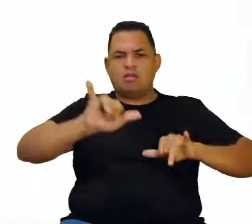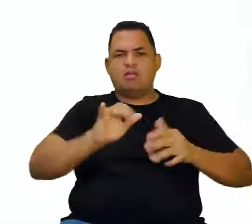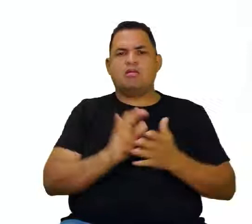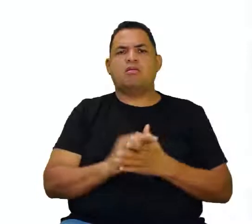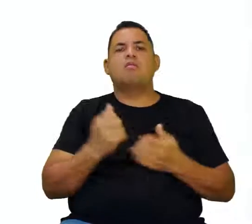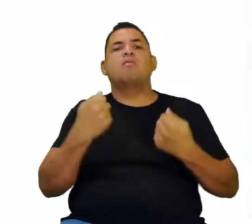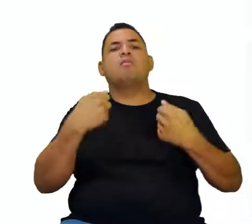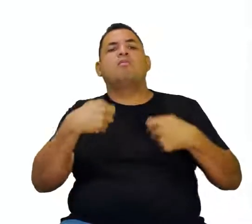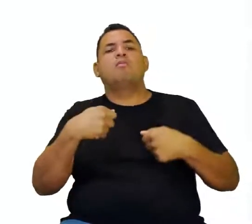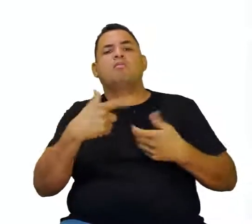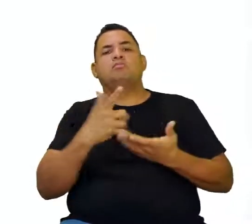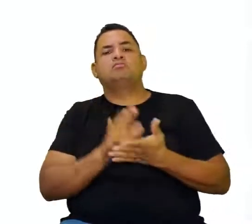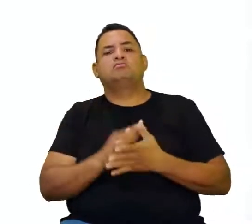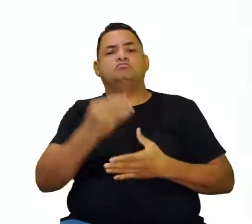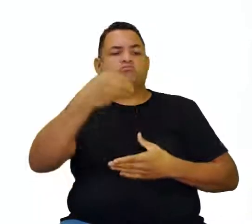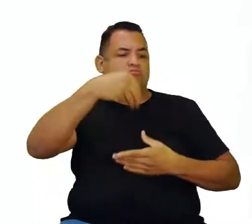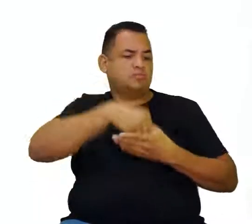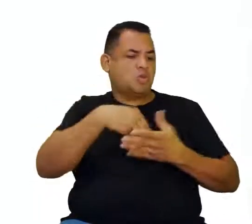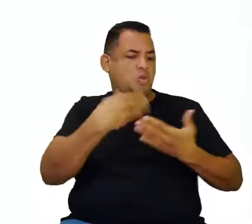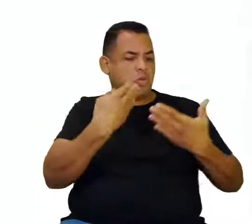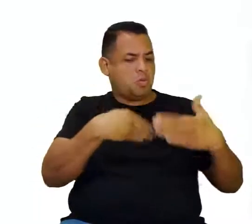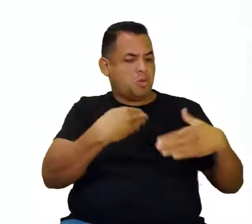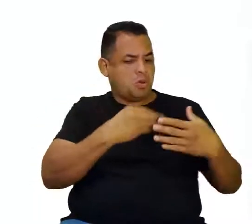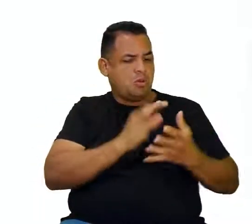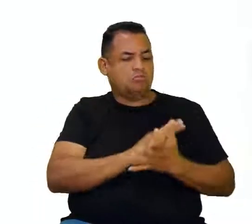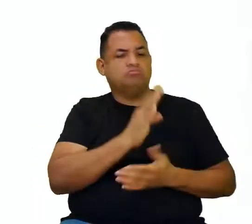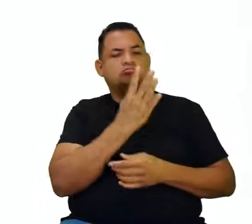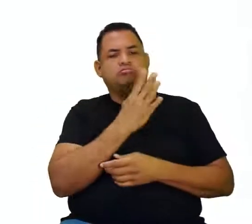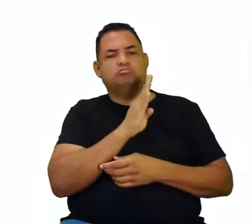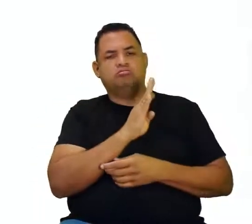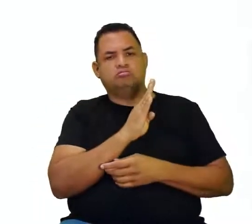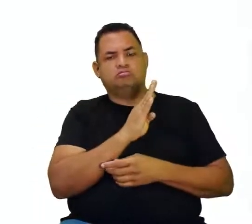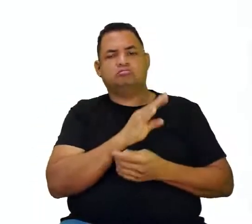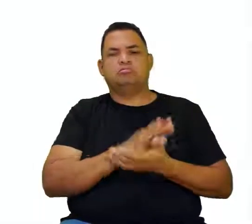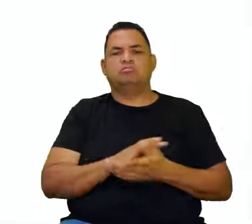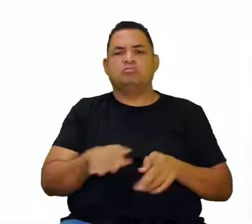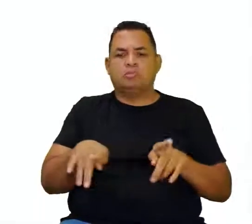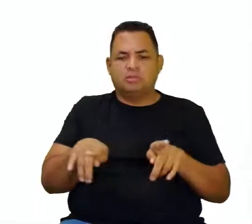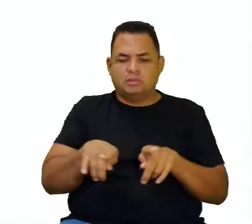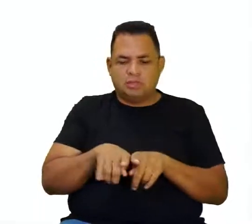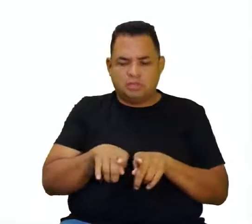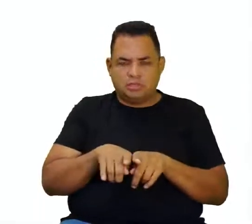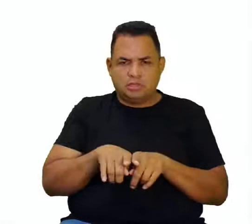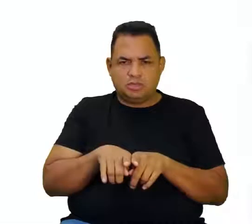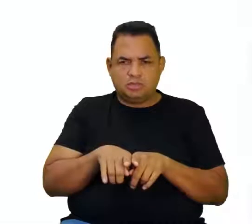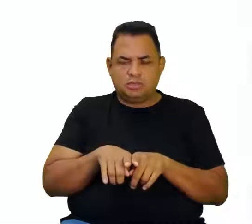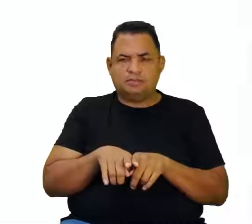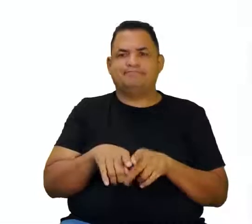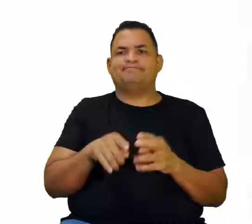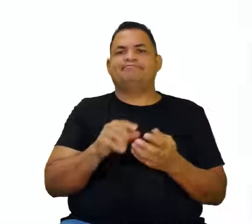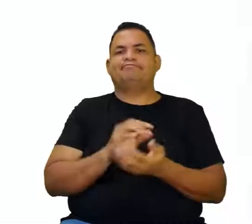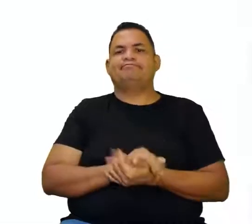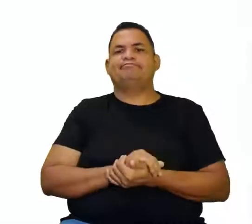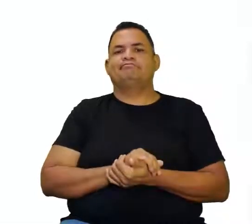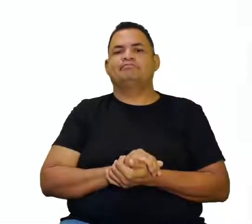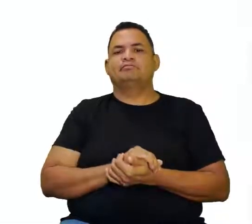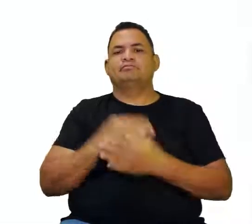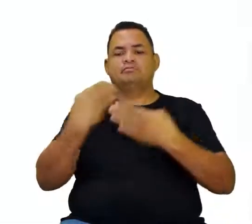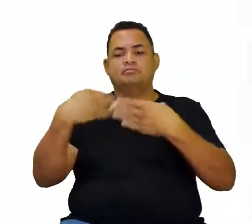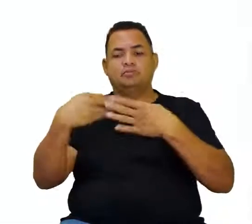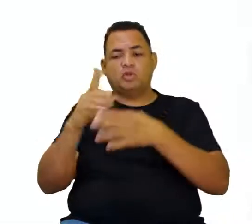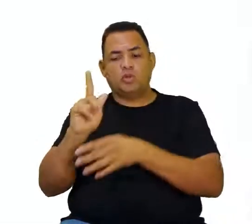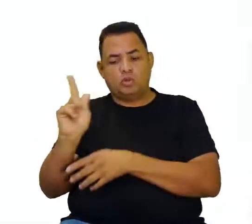ser cobrada dentro de provas de biologia, a gente pode ter conceitos de química. Nas provas